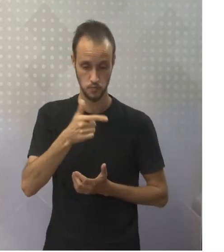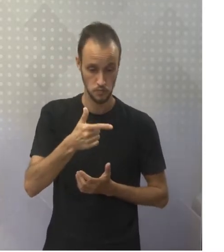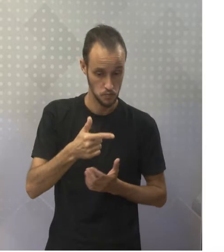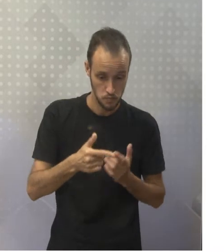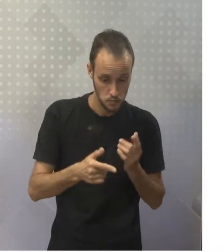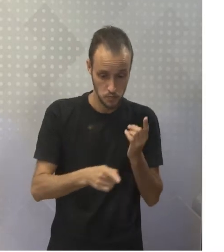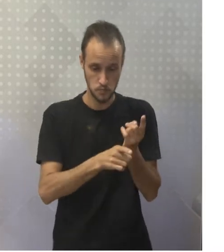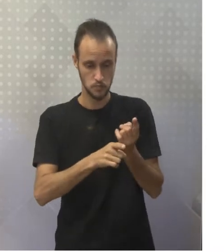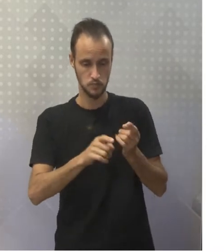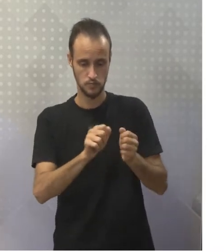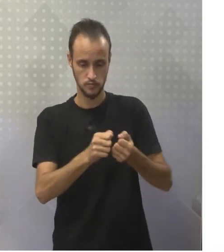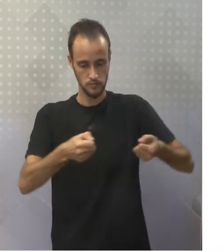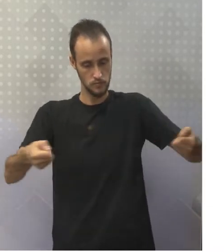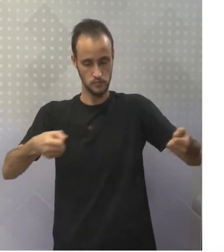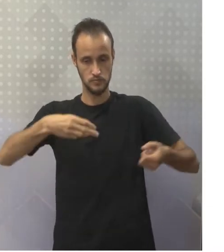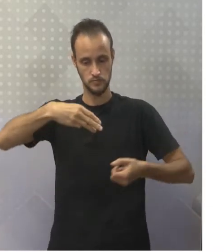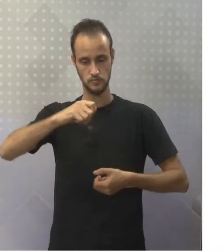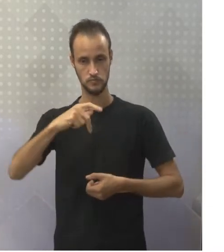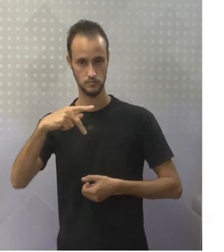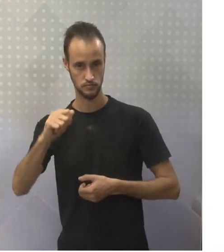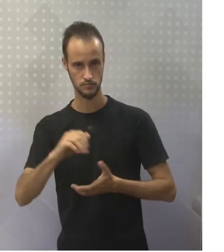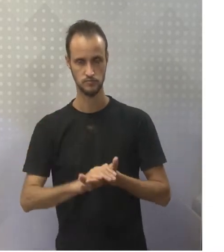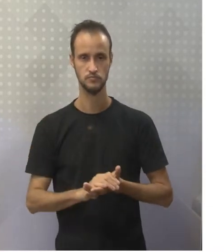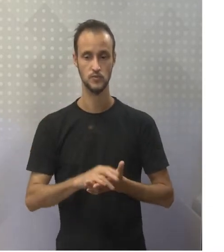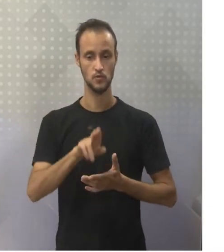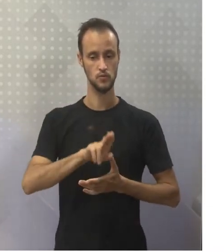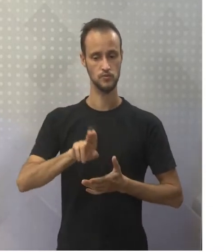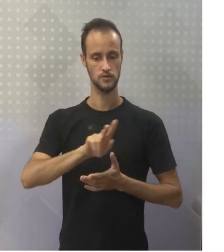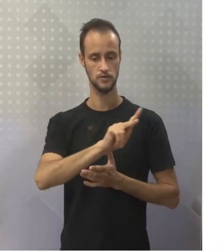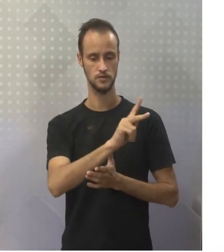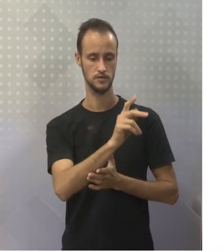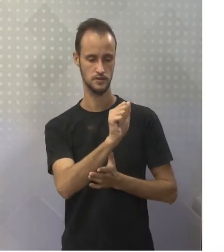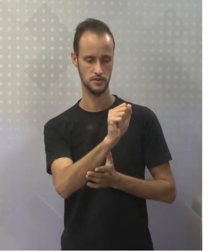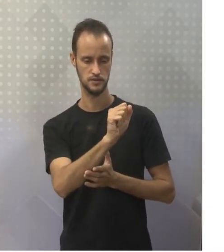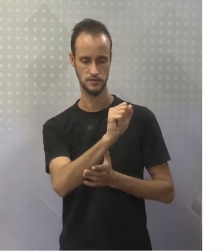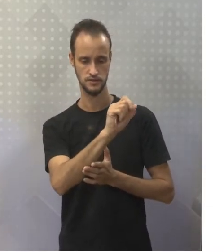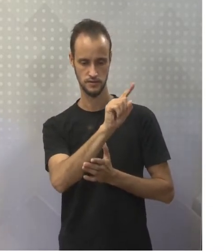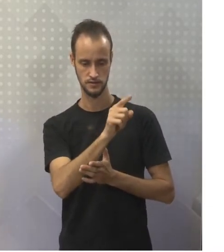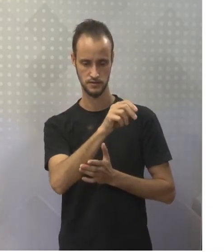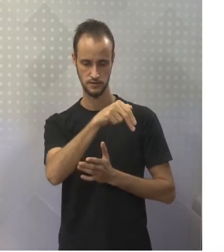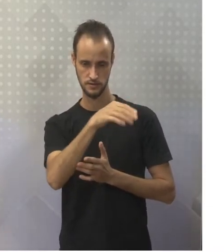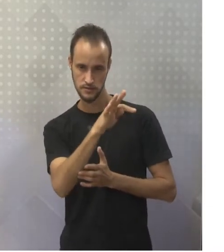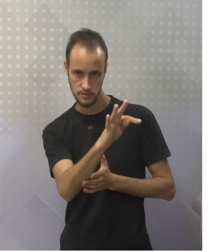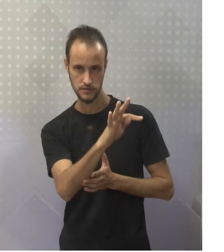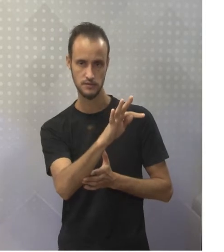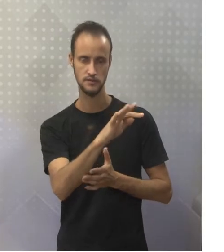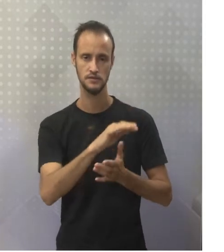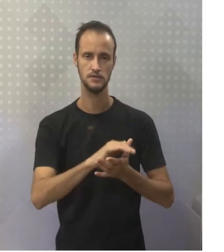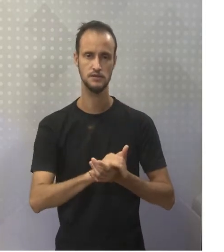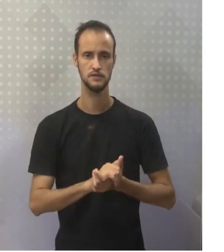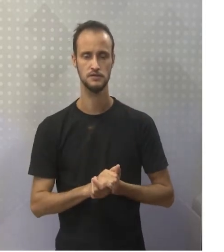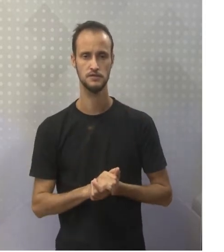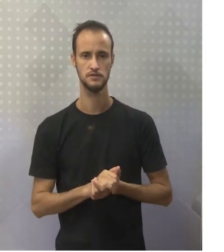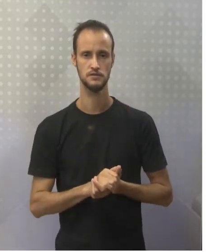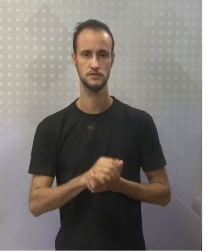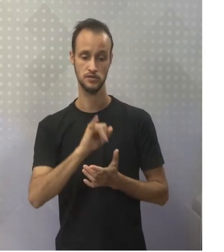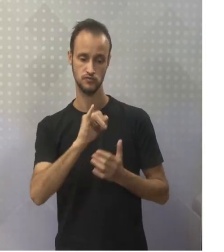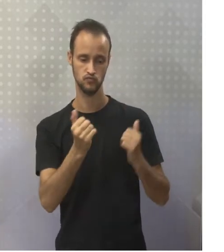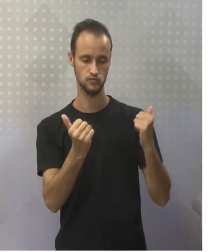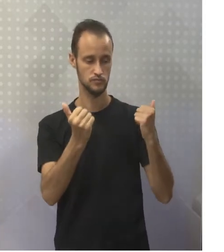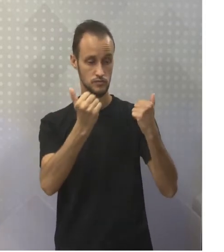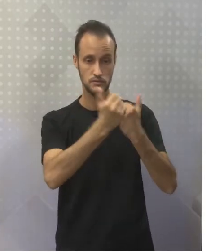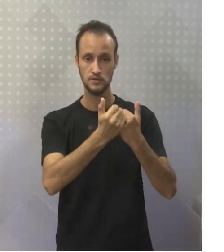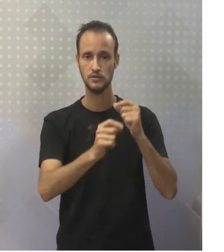Então, por que eu usei hasn't? Porque hasn't se refere à terceira pessoa, né? This young boy, se eu fosse substituir, eu